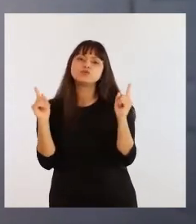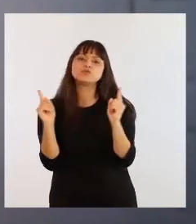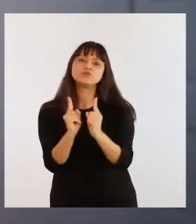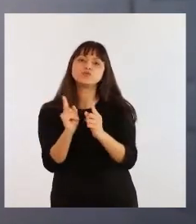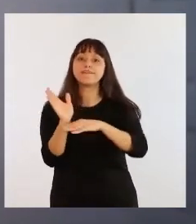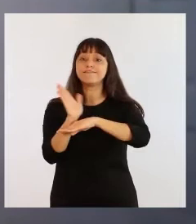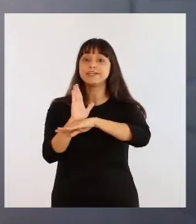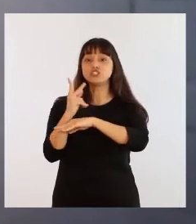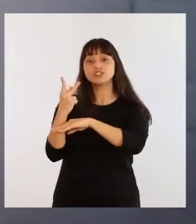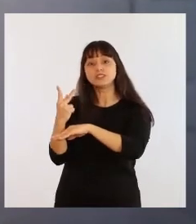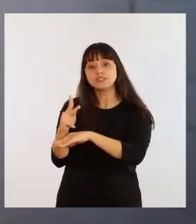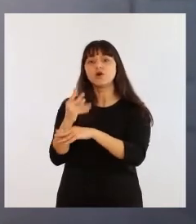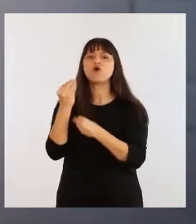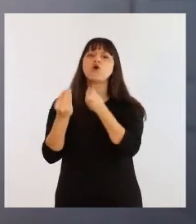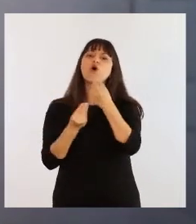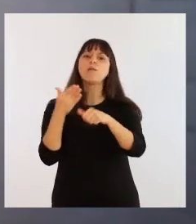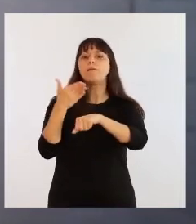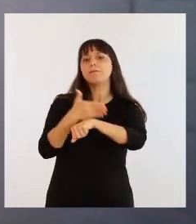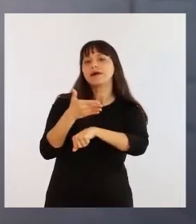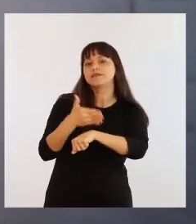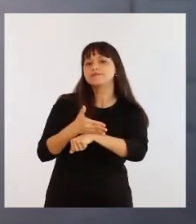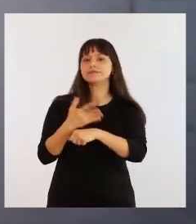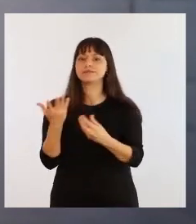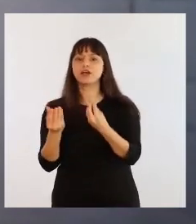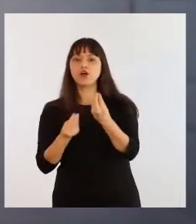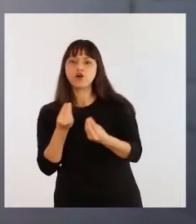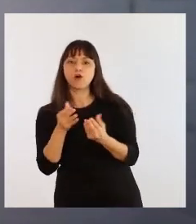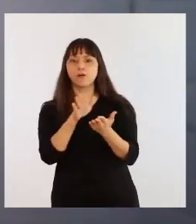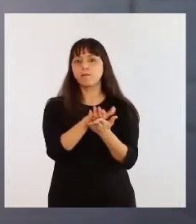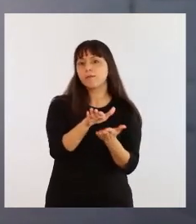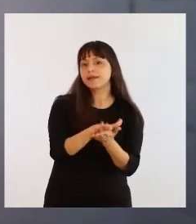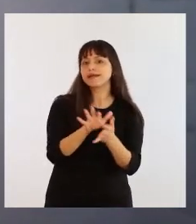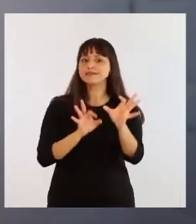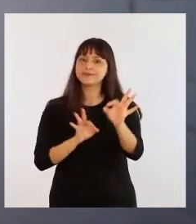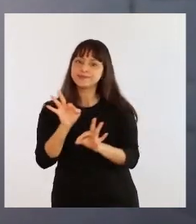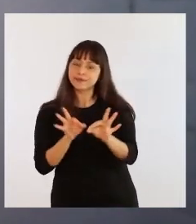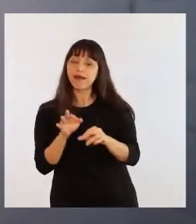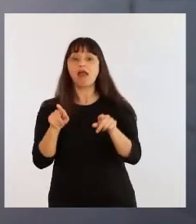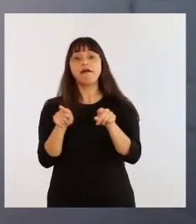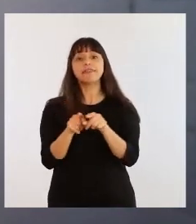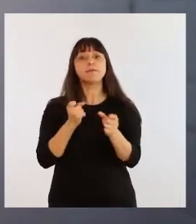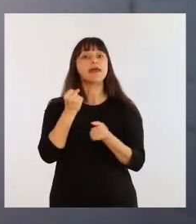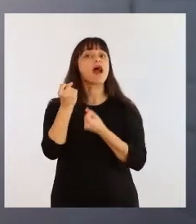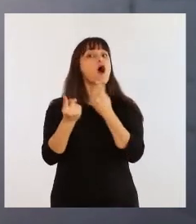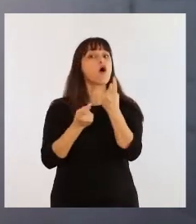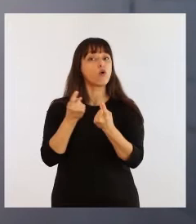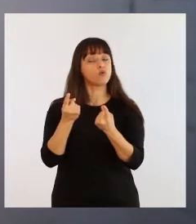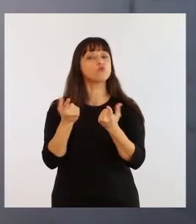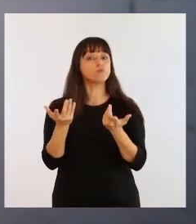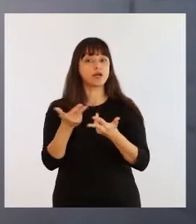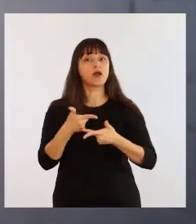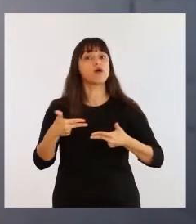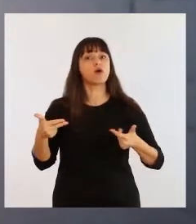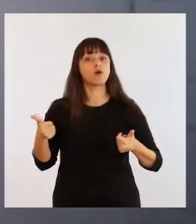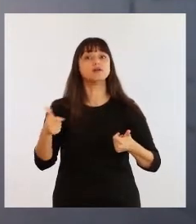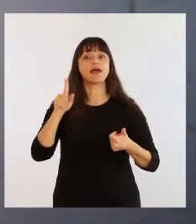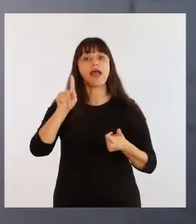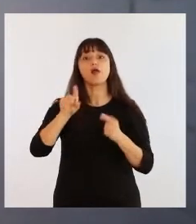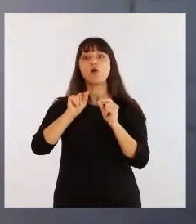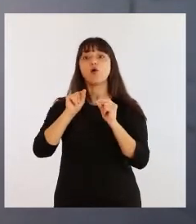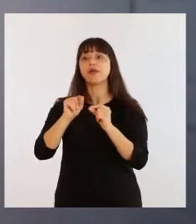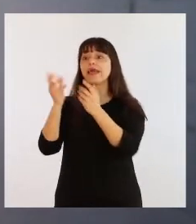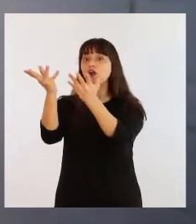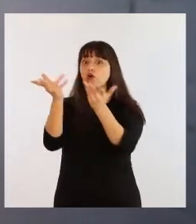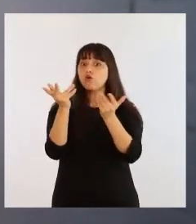um pouco sobre a participação de cada um na publicação e também, em alguns casos, ampliam essa conversa para algumas